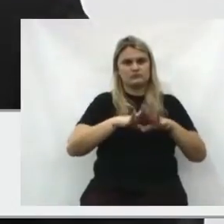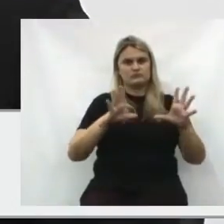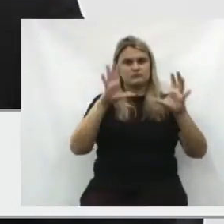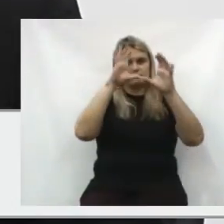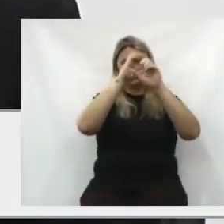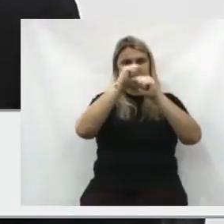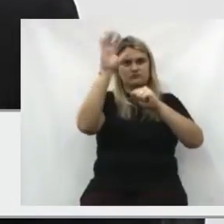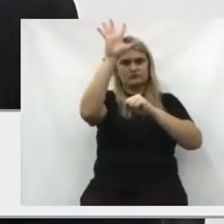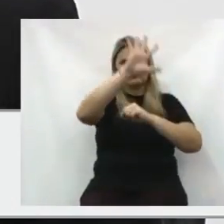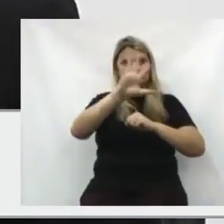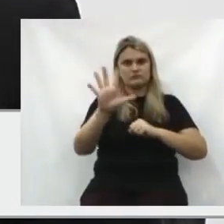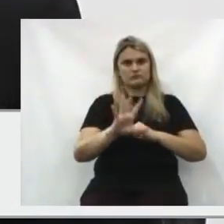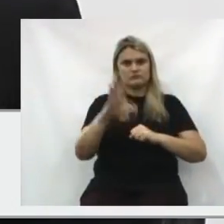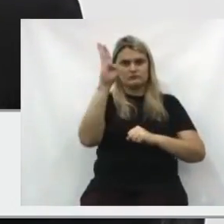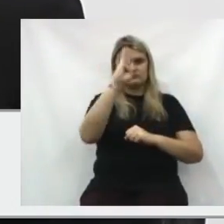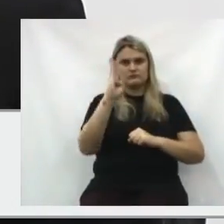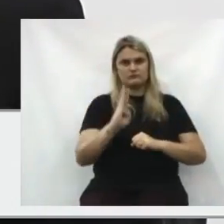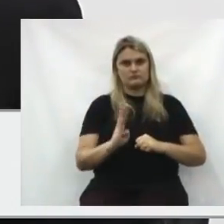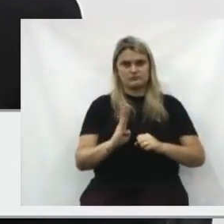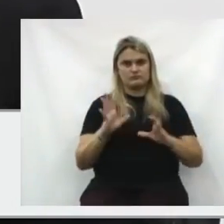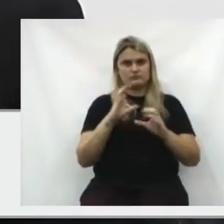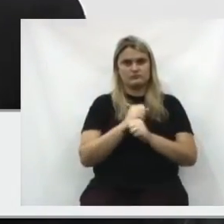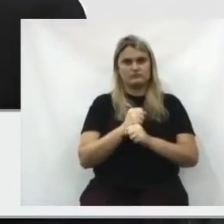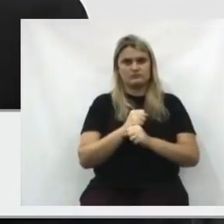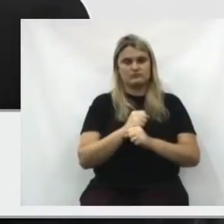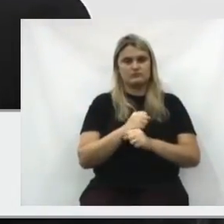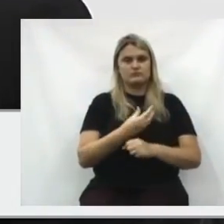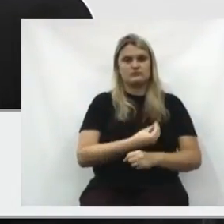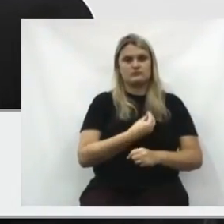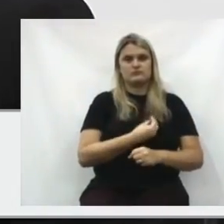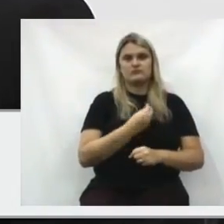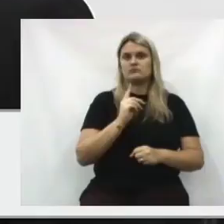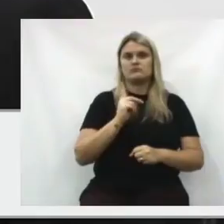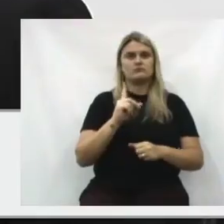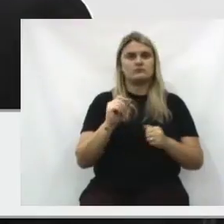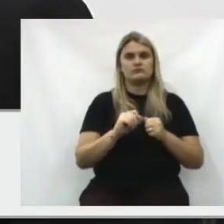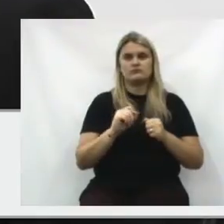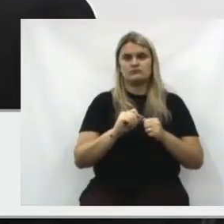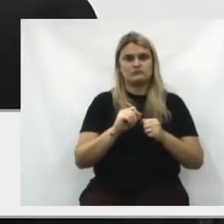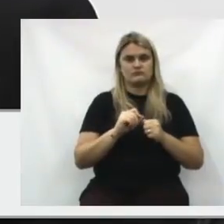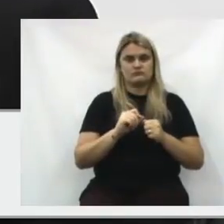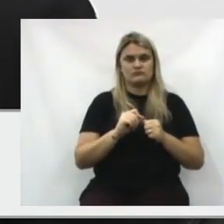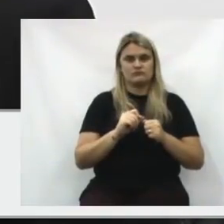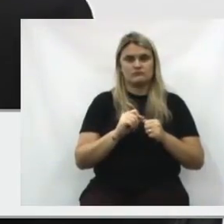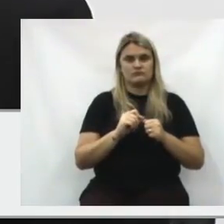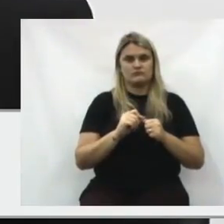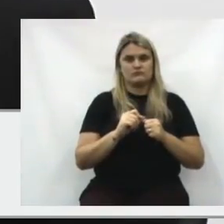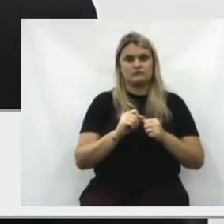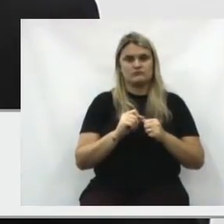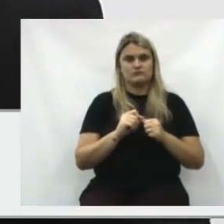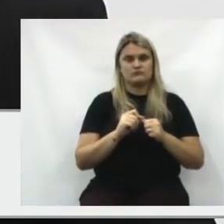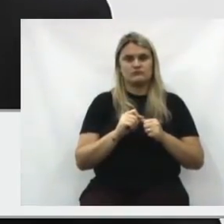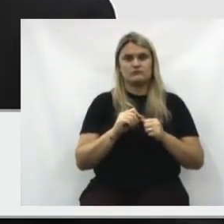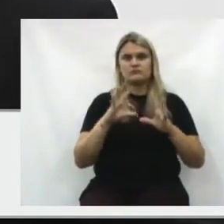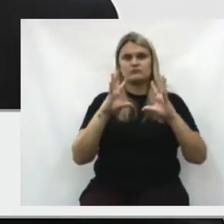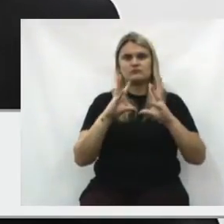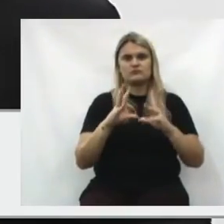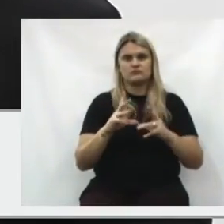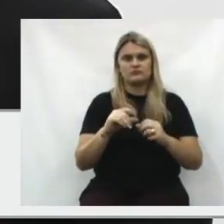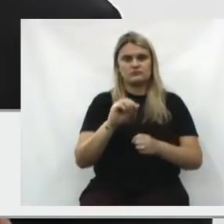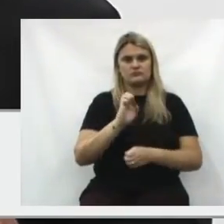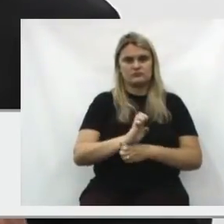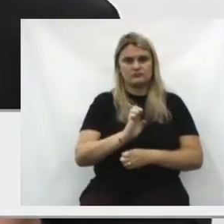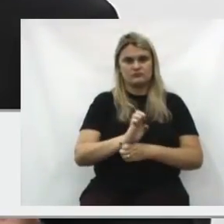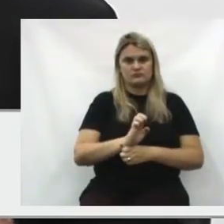o cálculo da estimativa de vida de uma pessoa, eles não pegaram